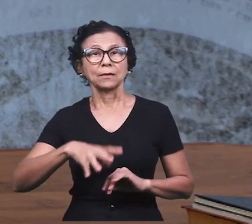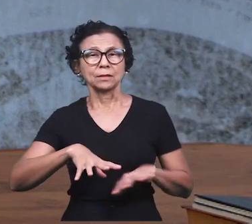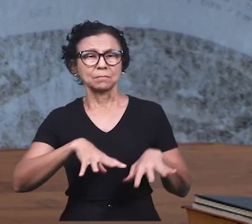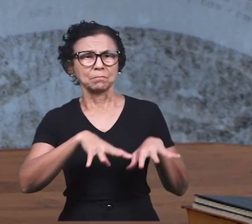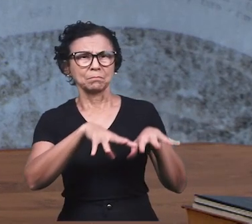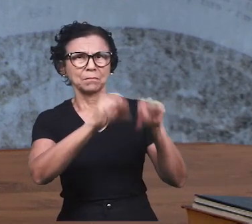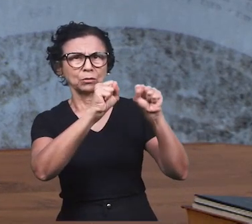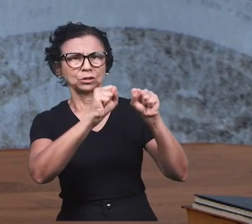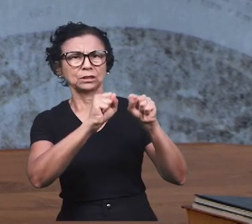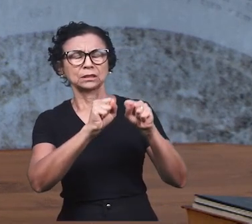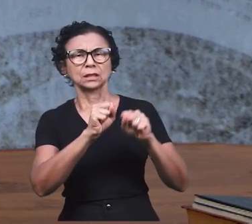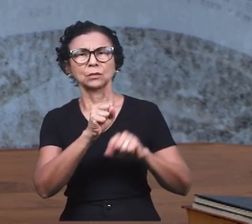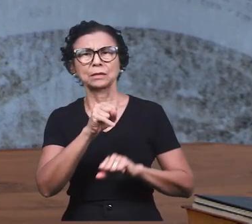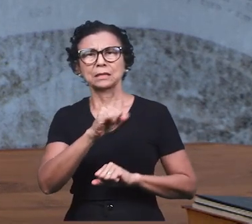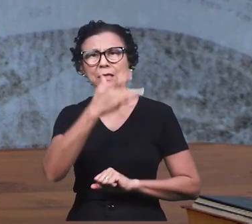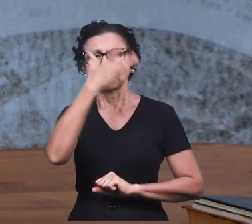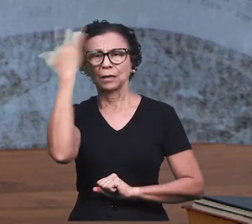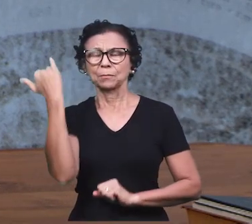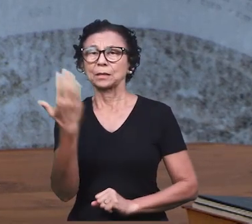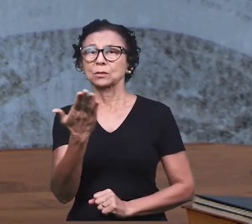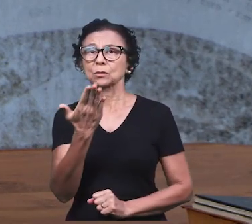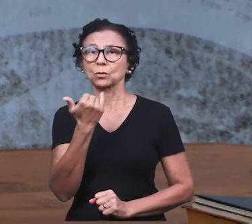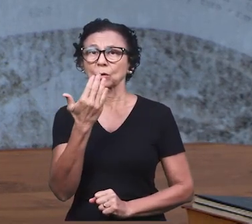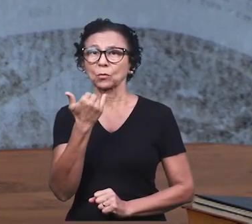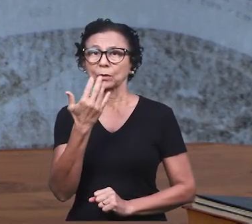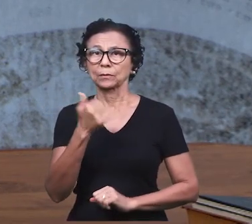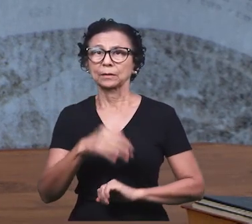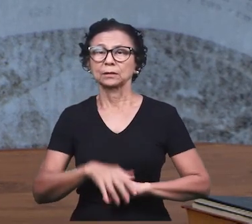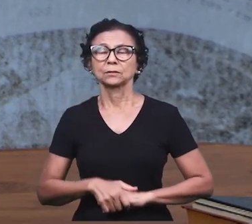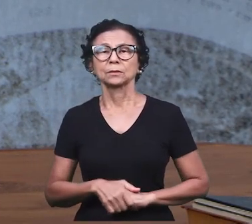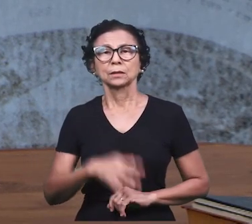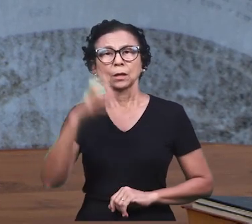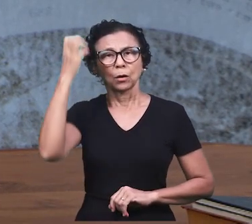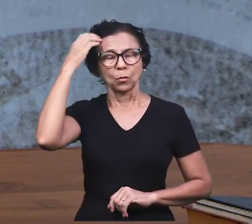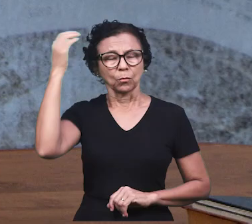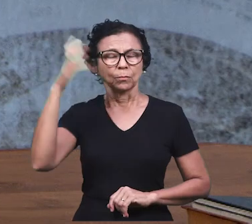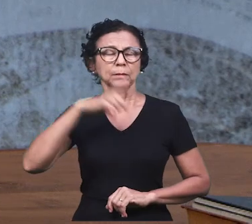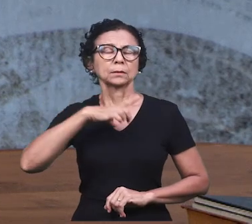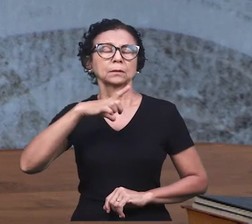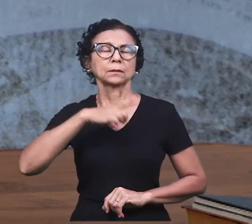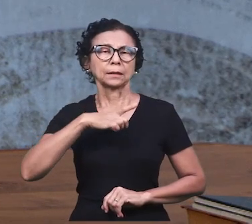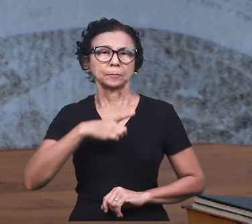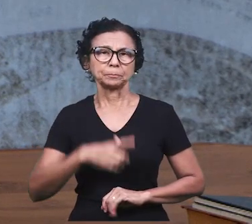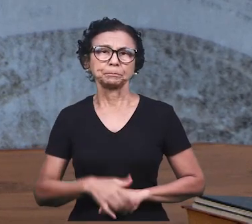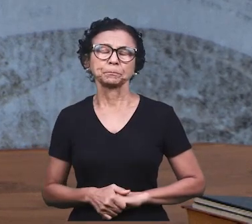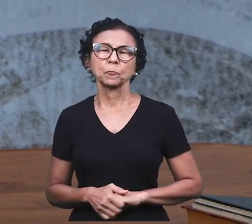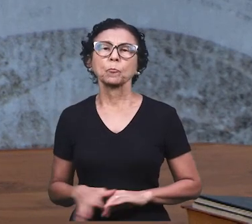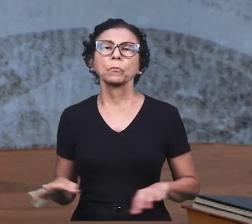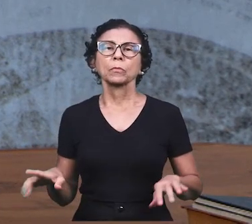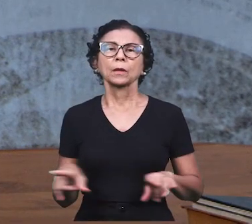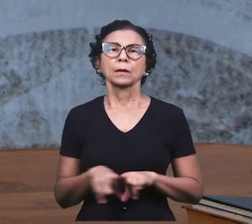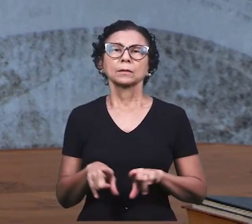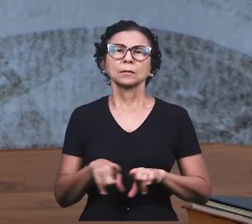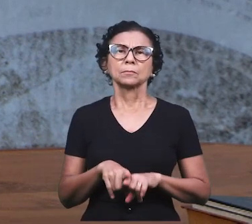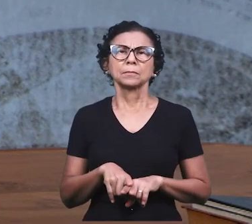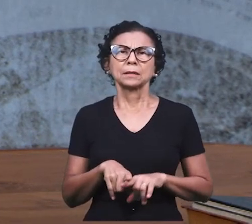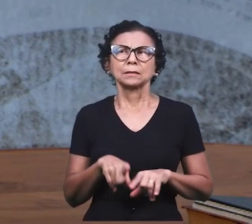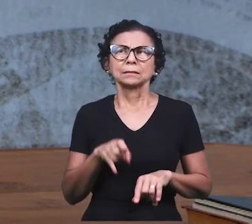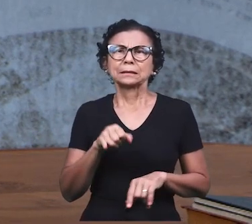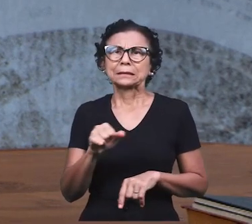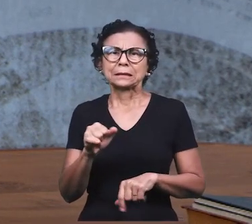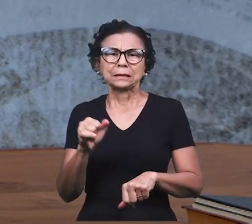que comer dela levará a sua iniquidade. E a carne que tocar alguma